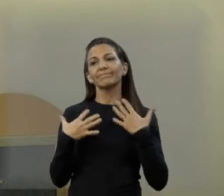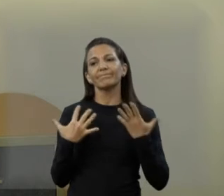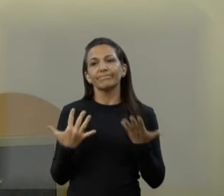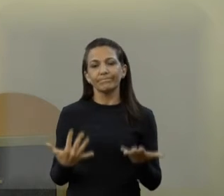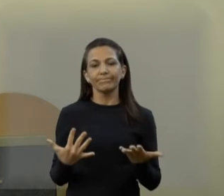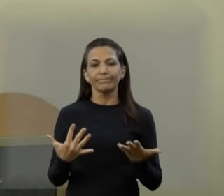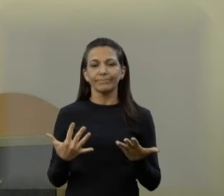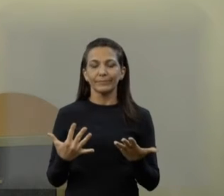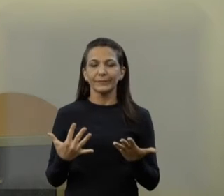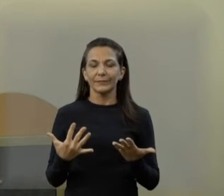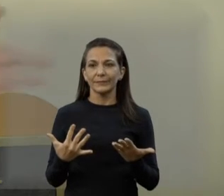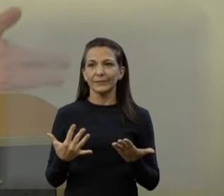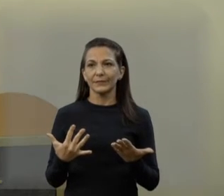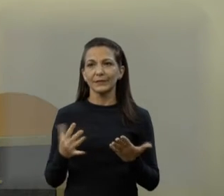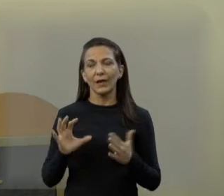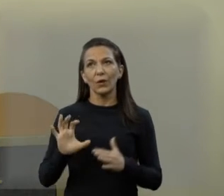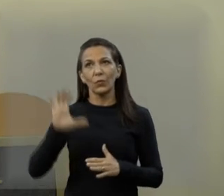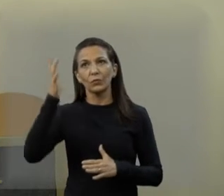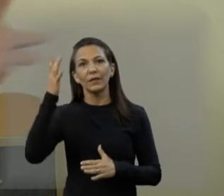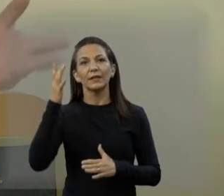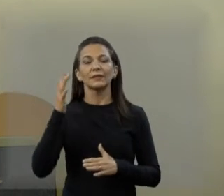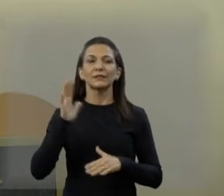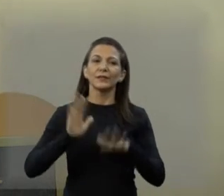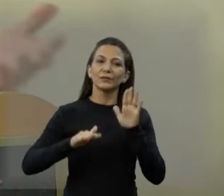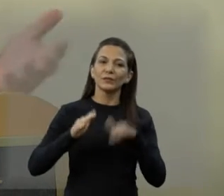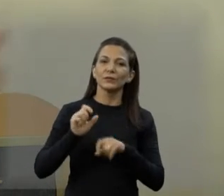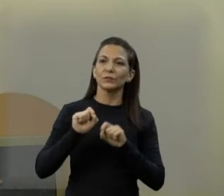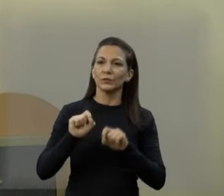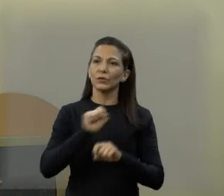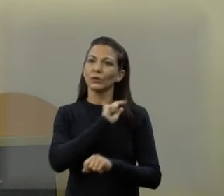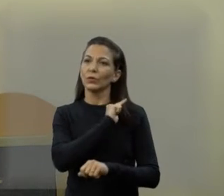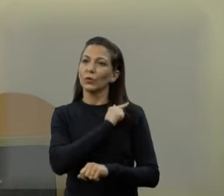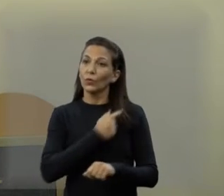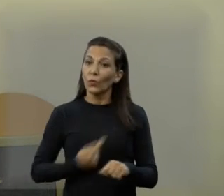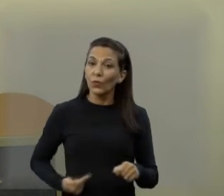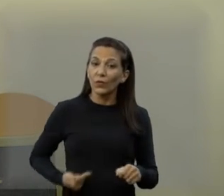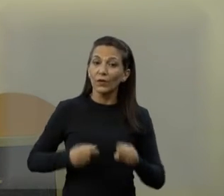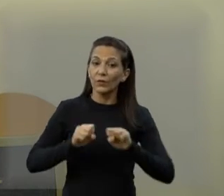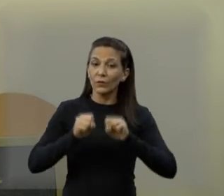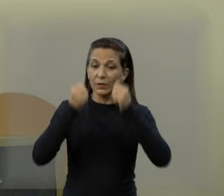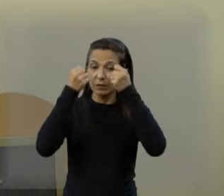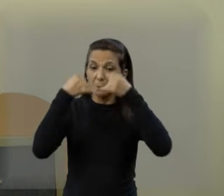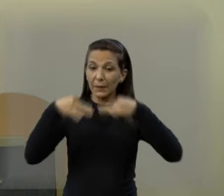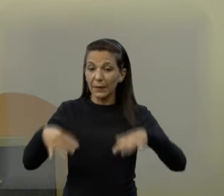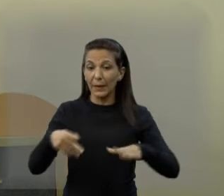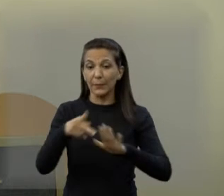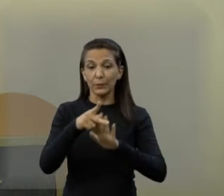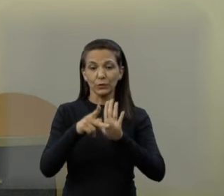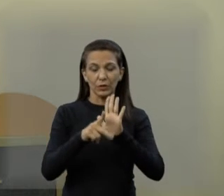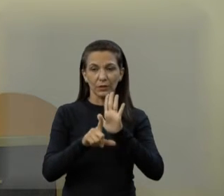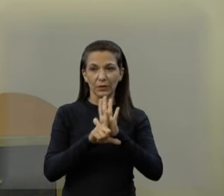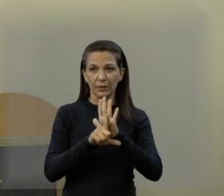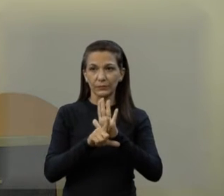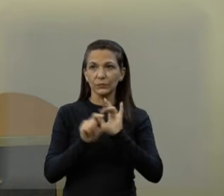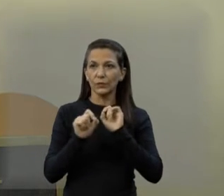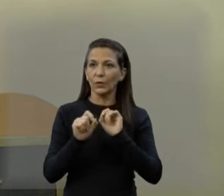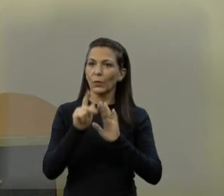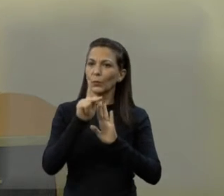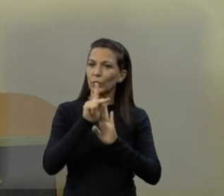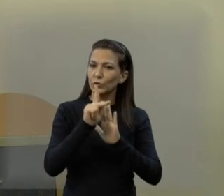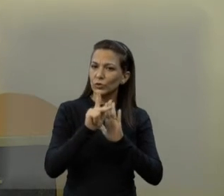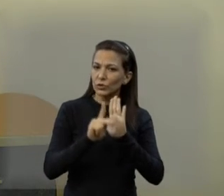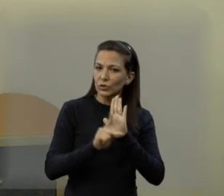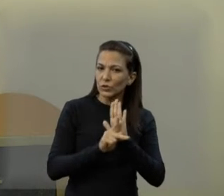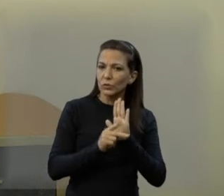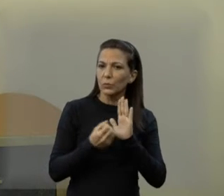E é assim que geralmente acontece aí quando o governo vem para parecer um projeto e projeto bom